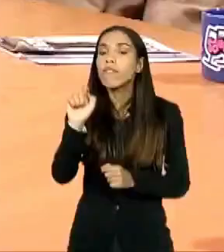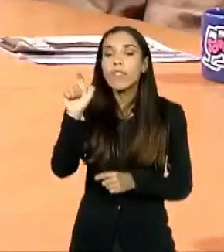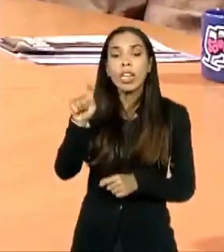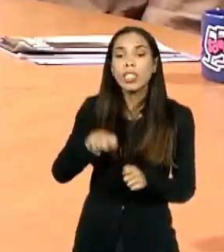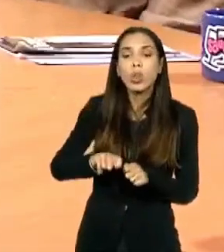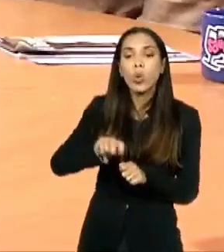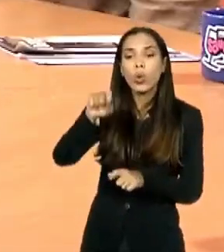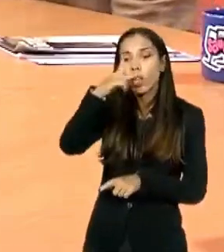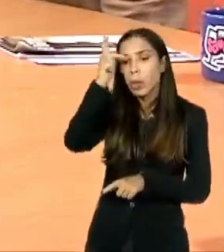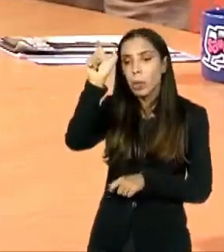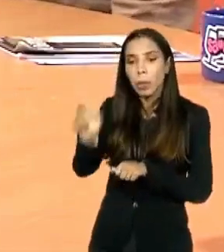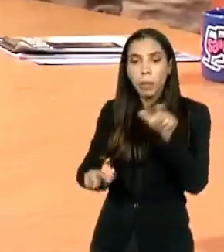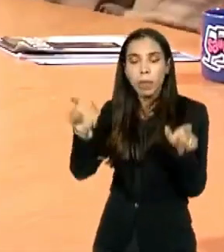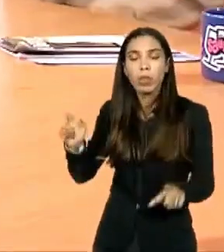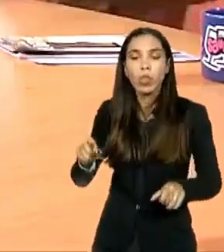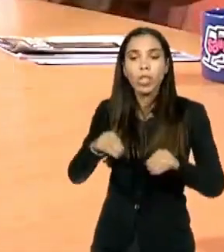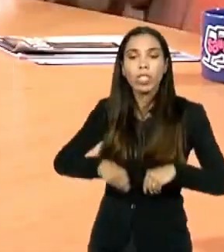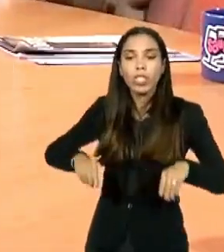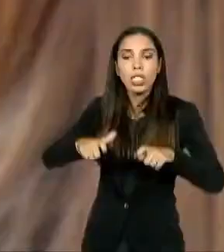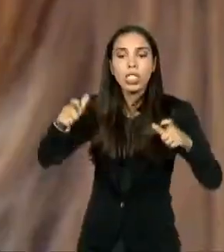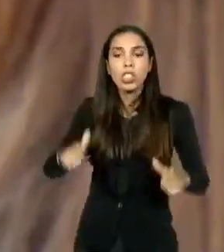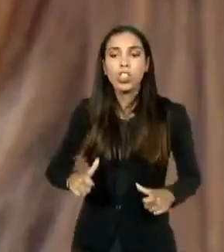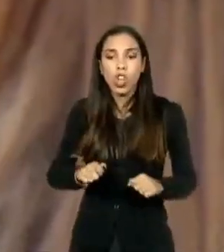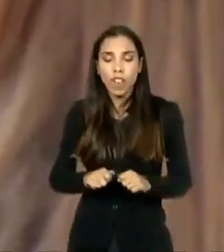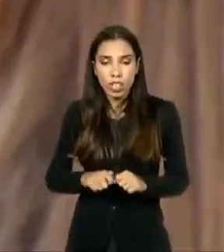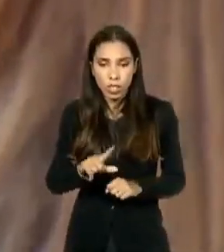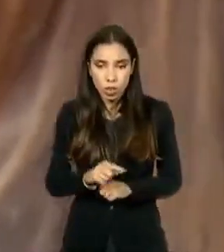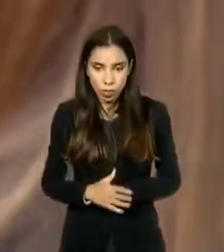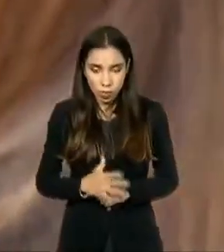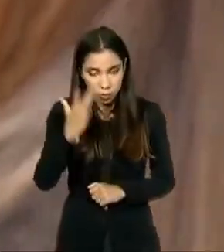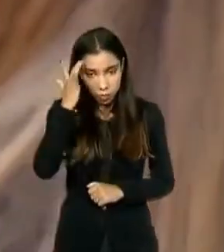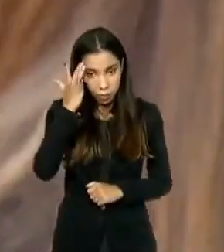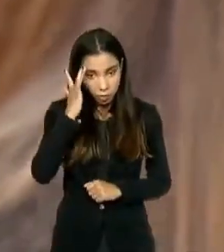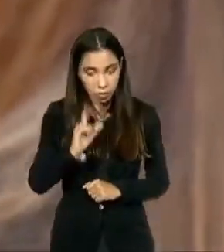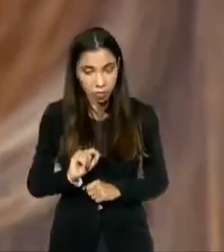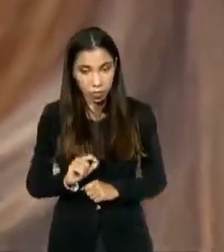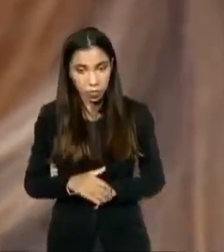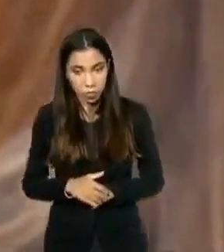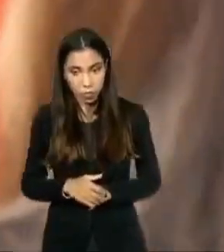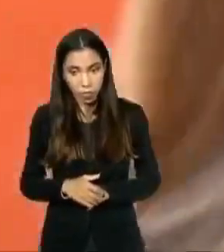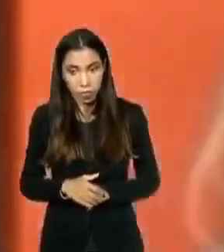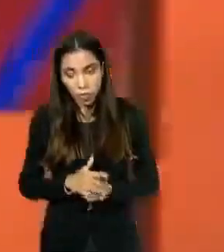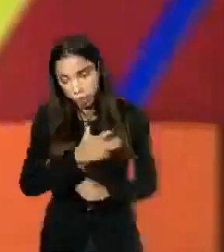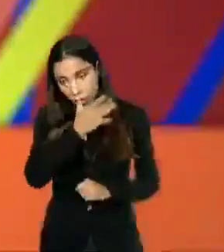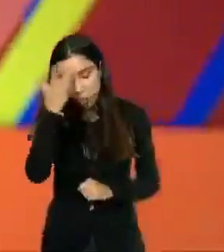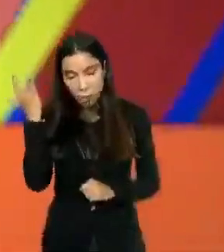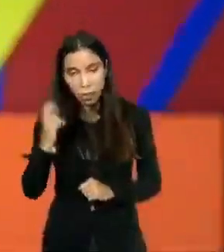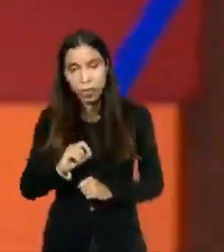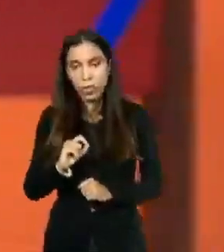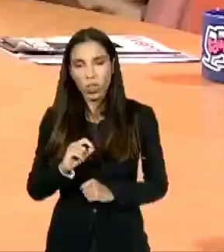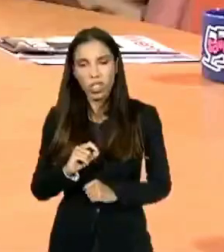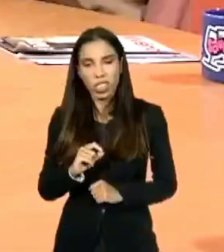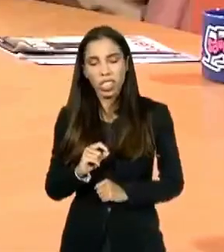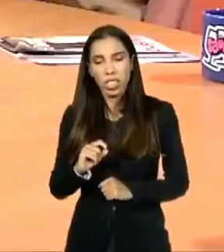Globalmente. O que fazer com o território? Mas eu acho também que esse negacionismo que ainda existe